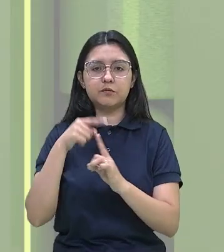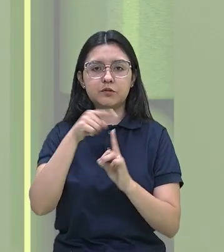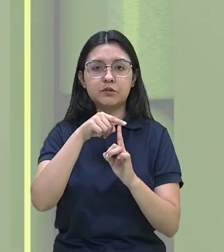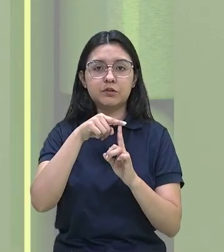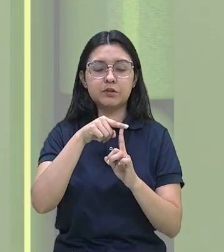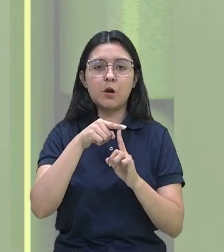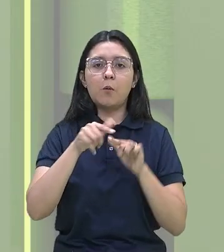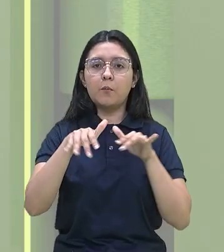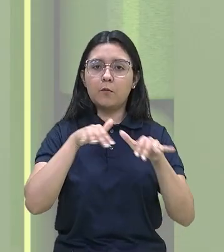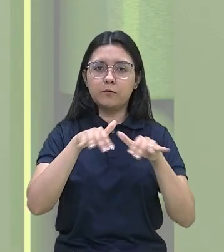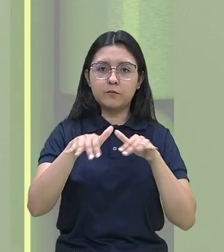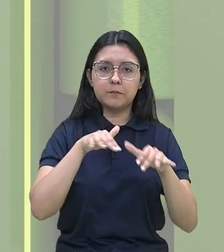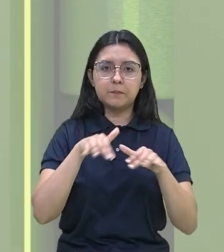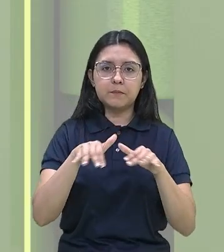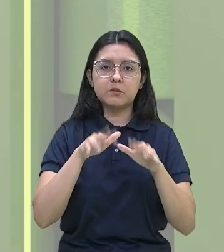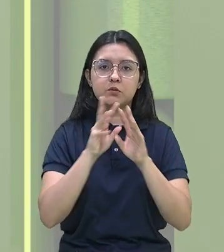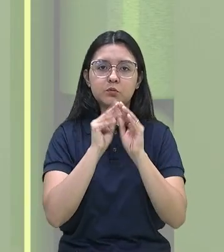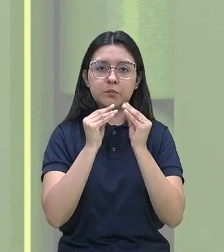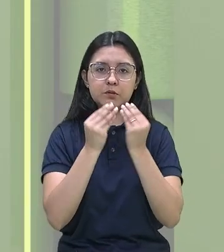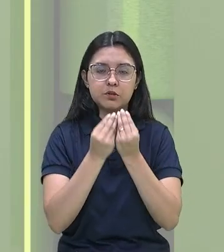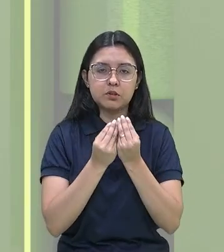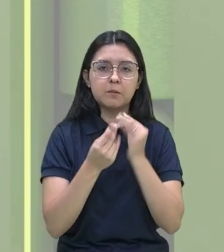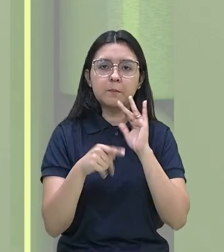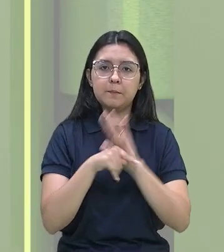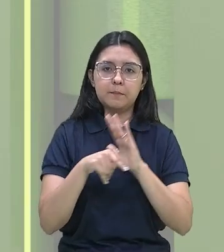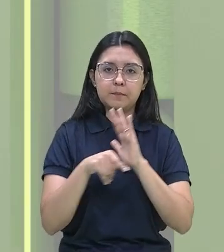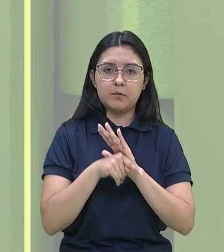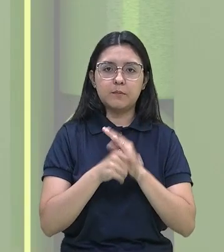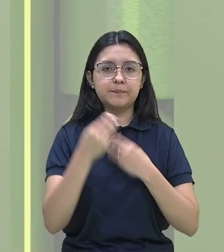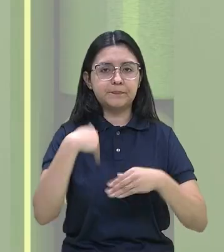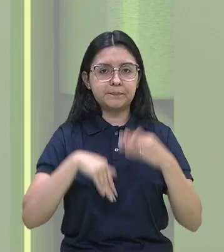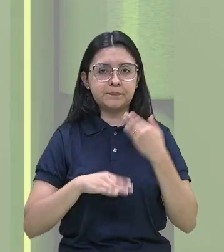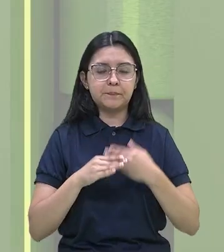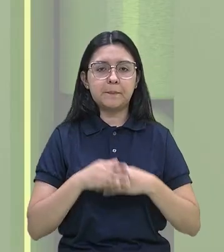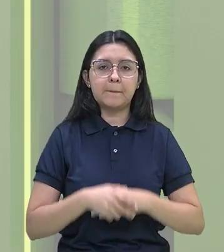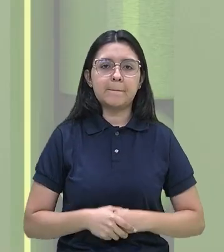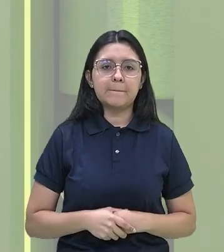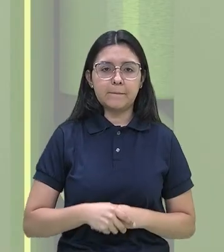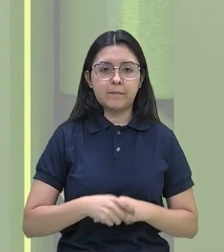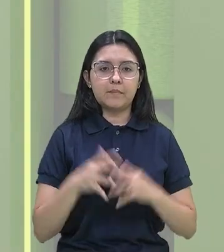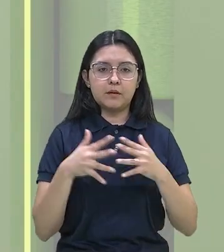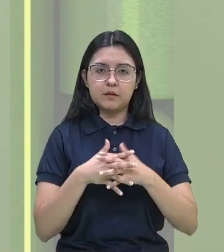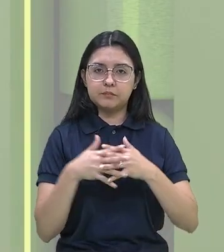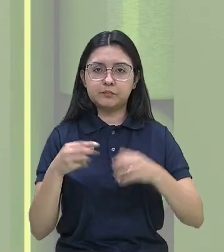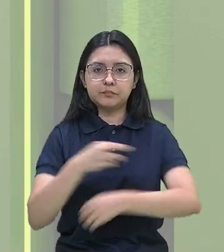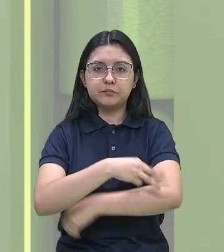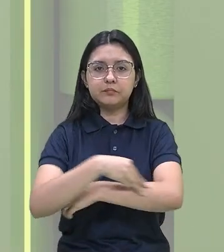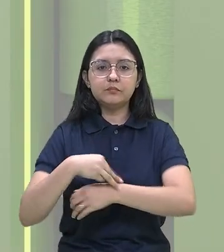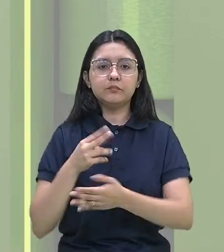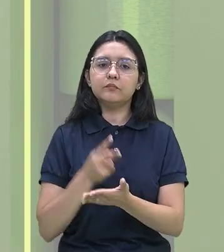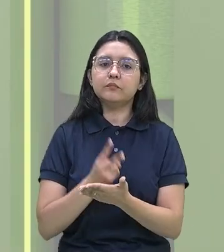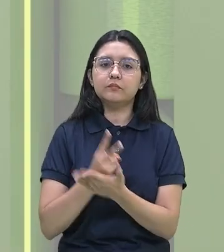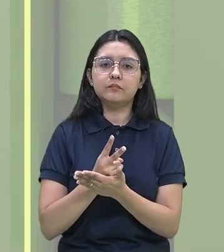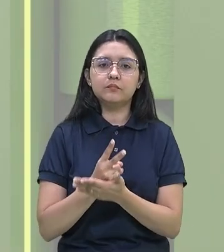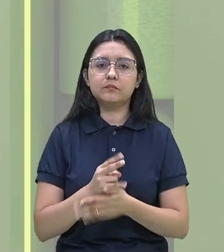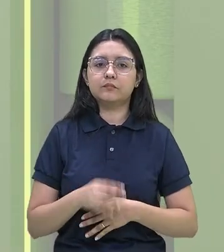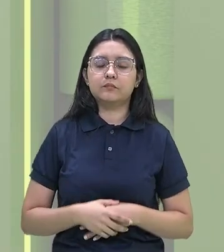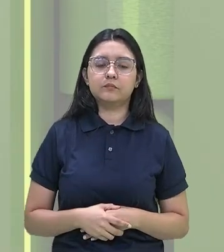a movimentação de substâncias, que é uma das funções do tecido muscular. Vamos continuar vendo aí o